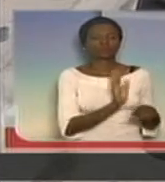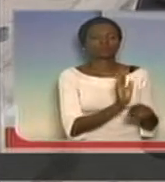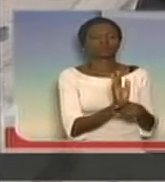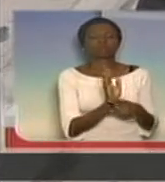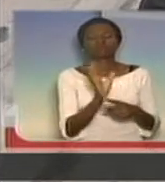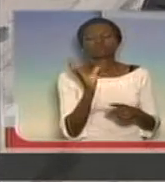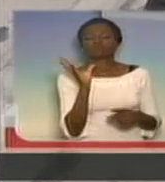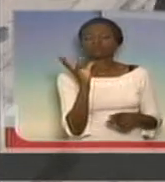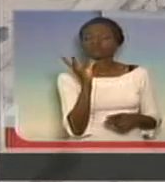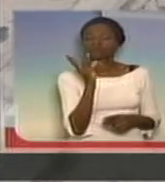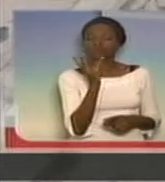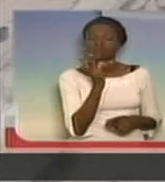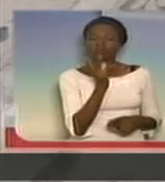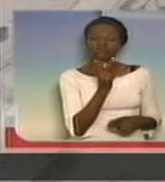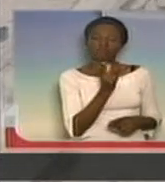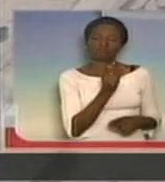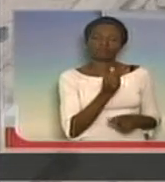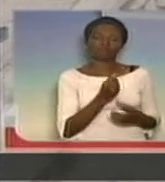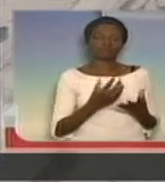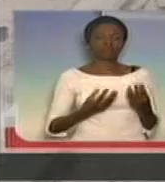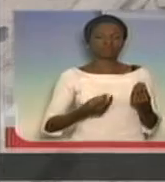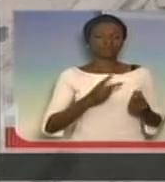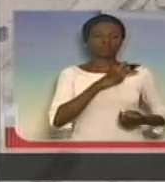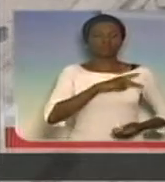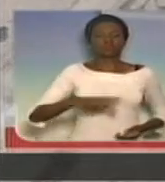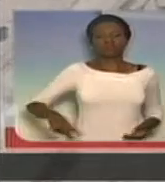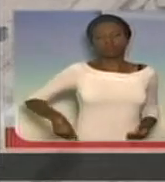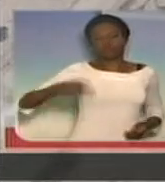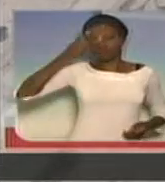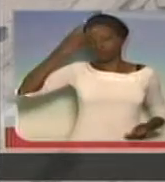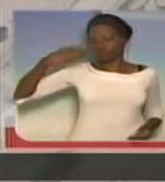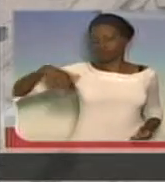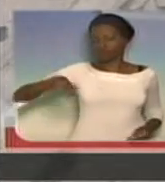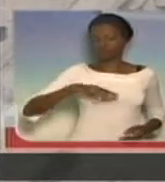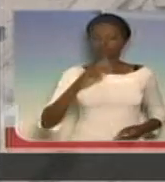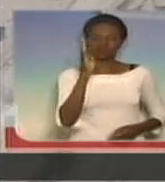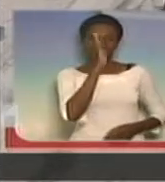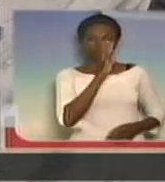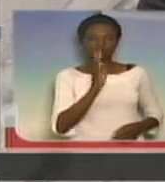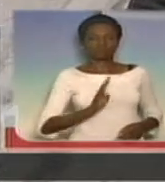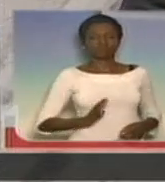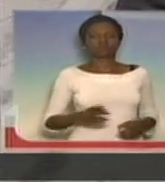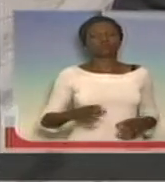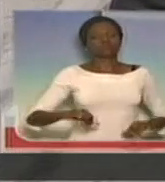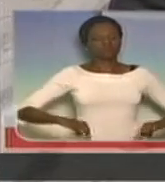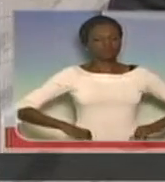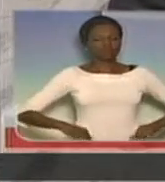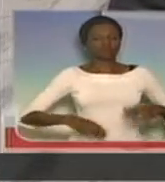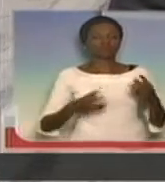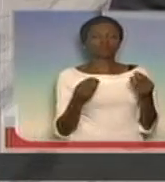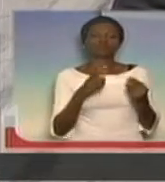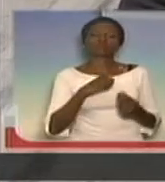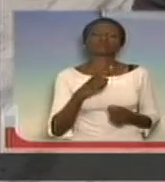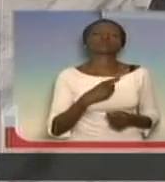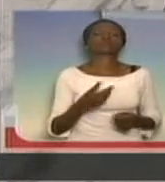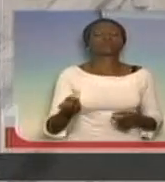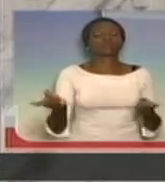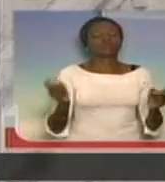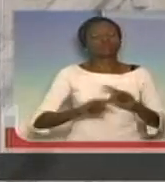lentamente, senhor presidente. Então, infelizmente, a população brasileira vai sofrer muito. Mas eu venho aqui novamente falar da segurança